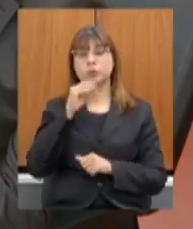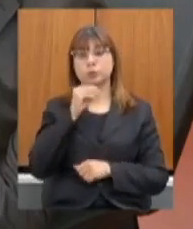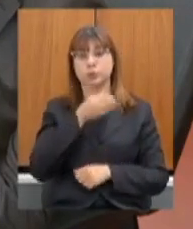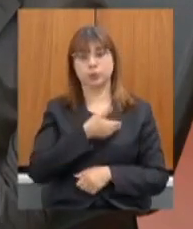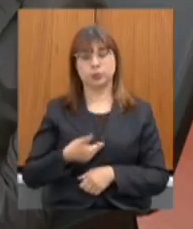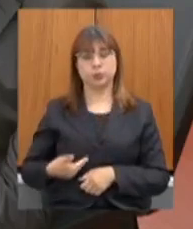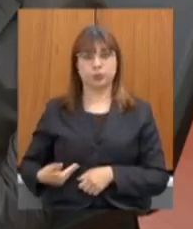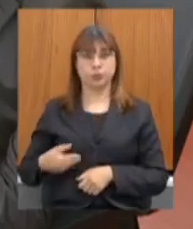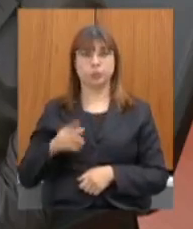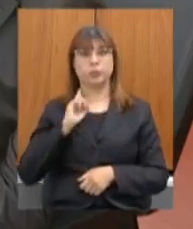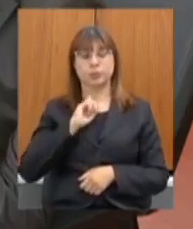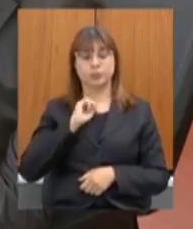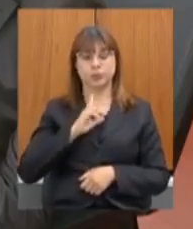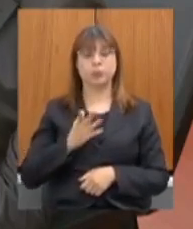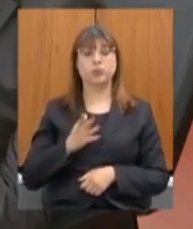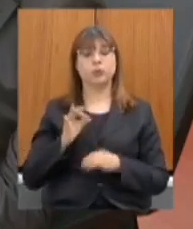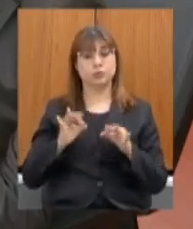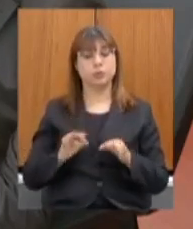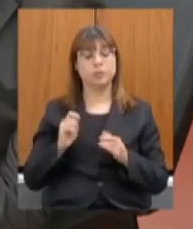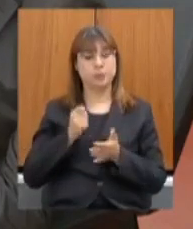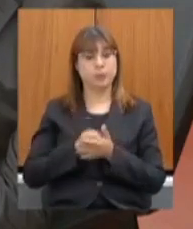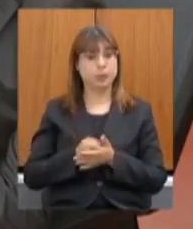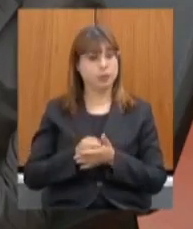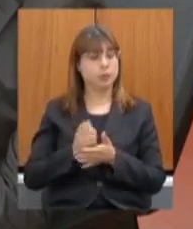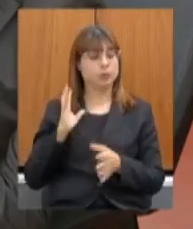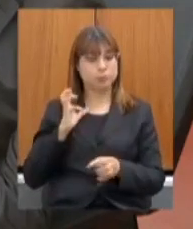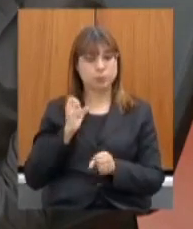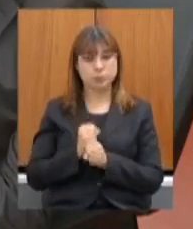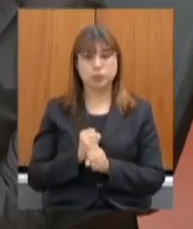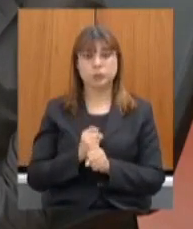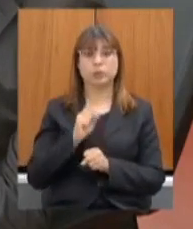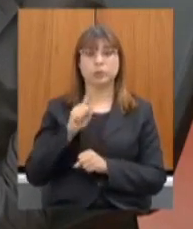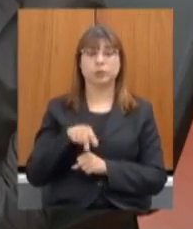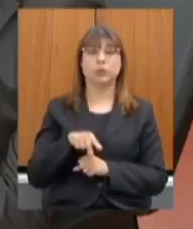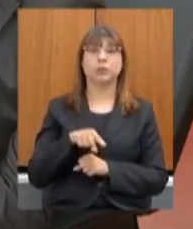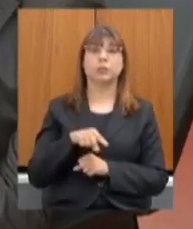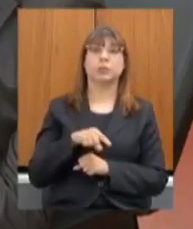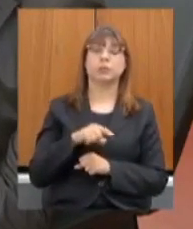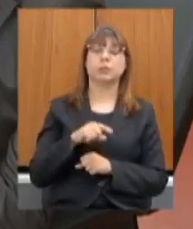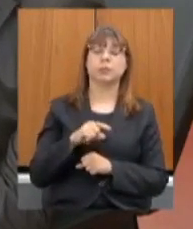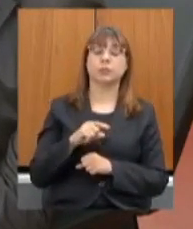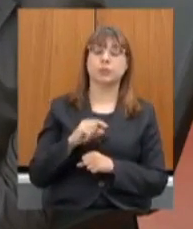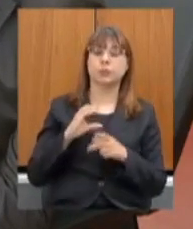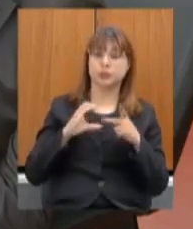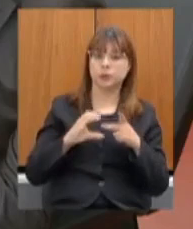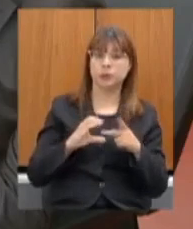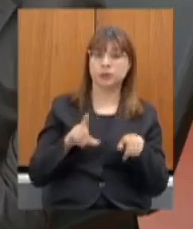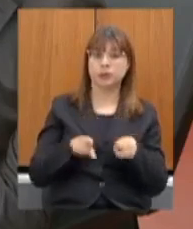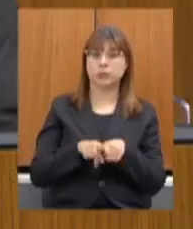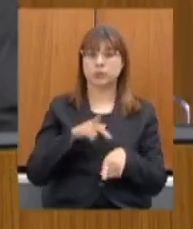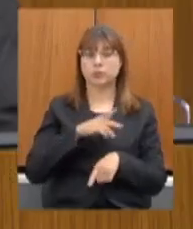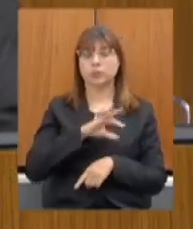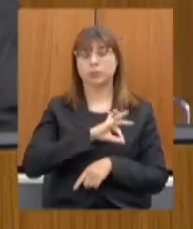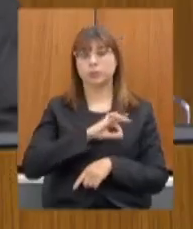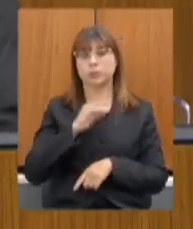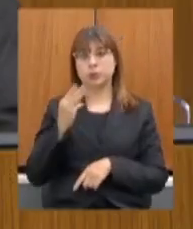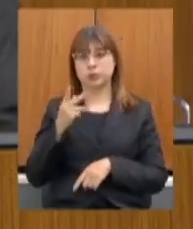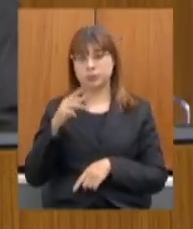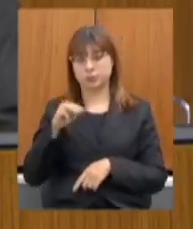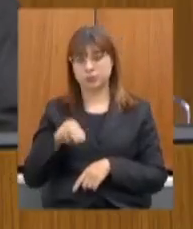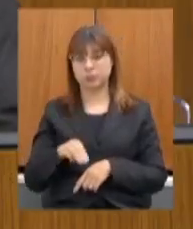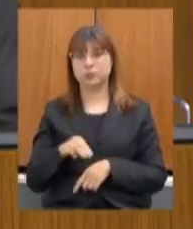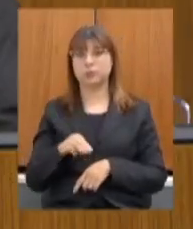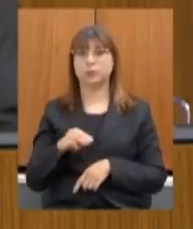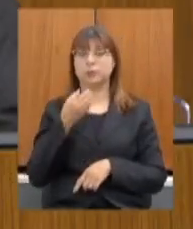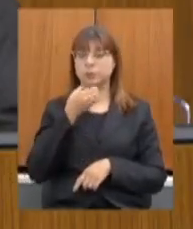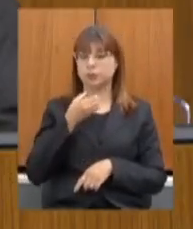Gerais, ou seja, que pague integralmente aos servidores públicos civis e militar a devida gratificação natalina. Conforme publicou em